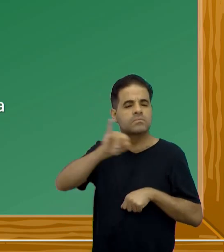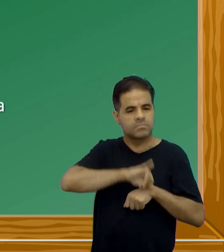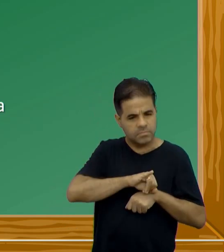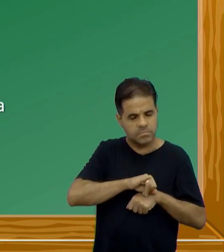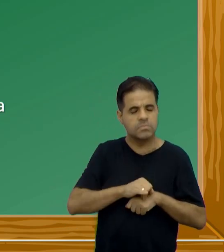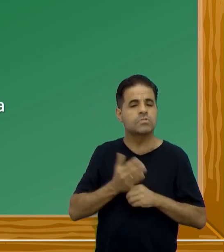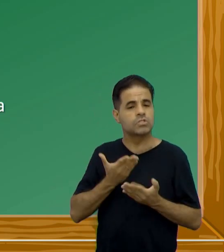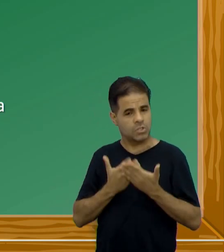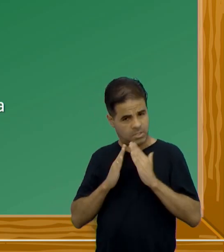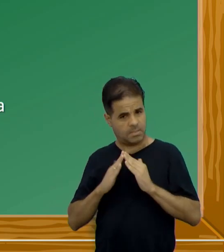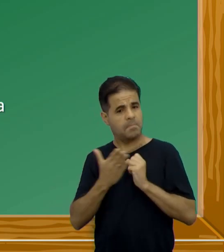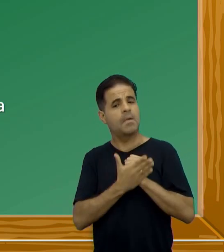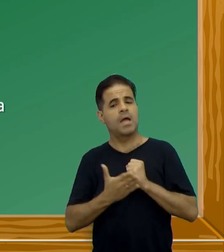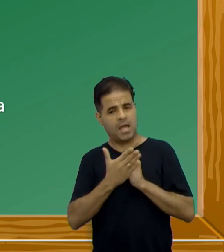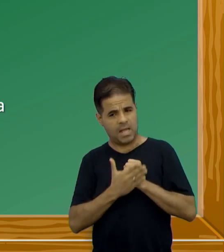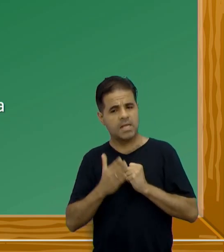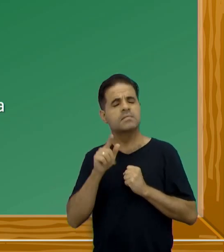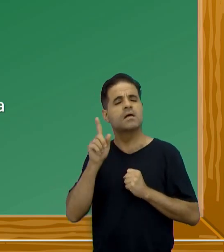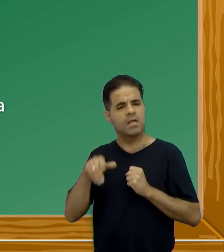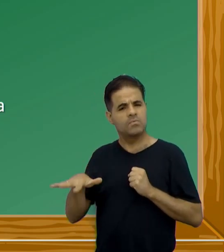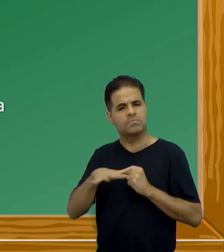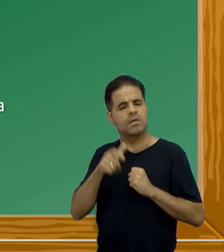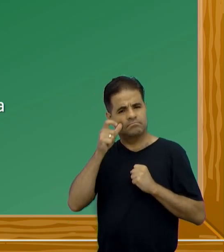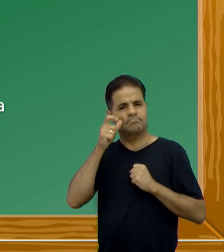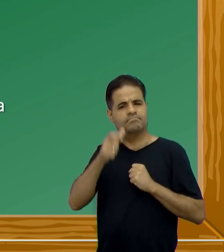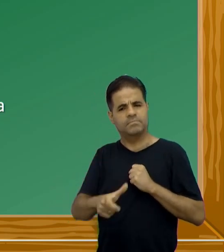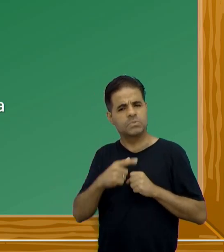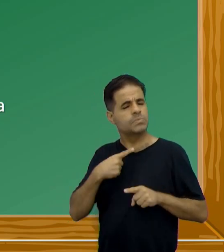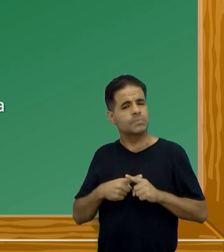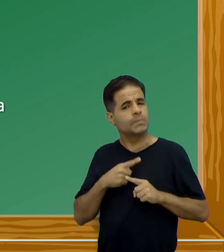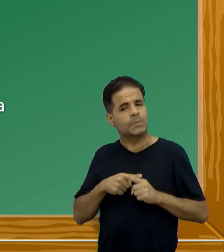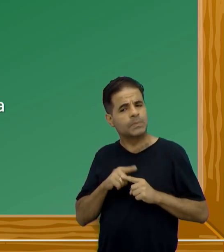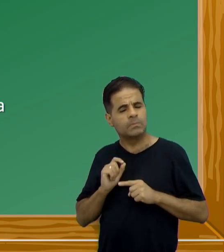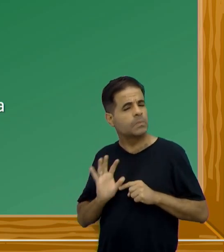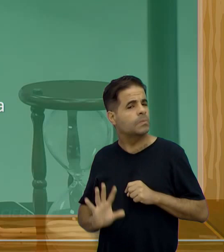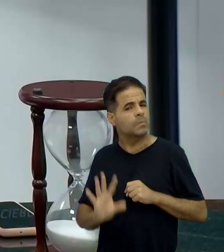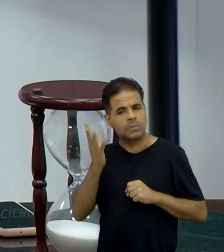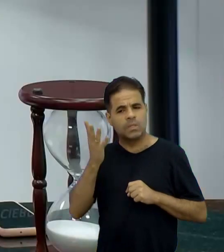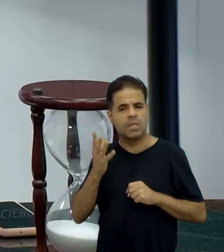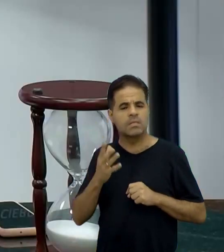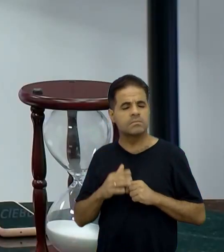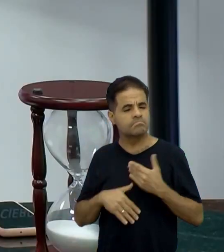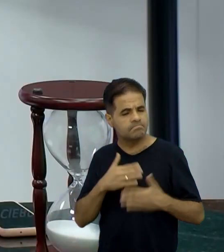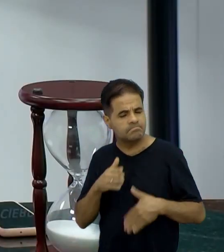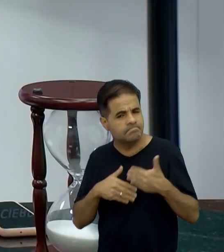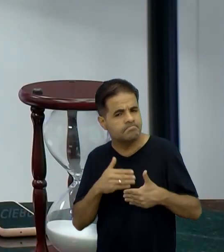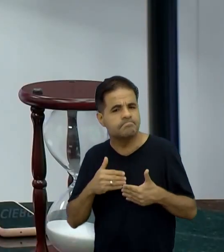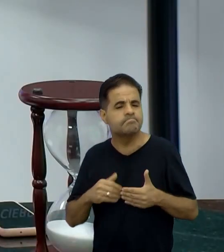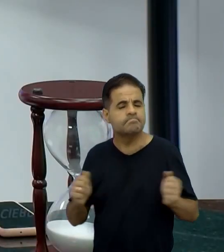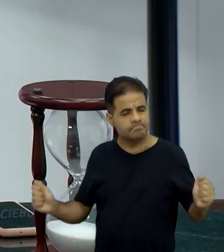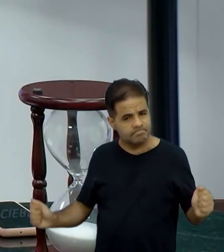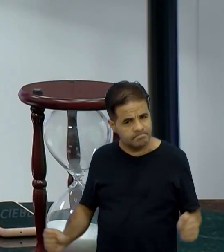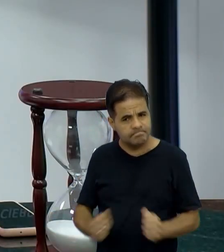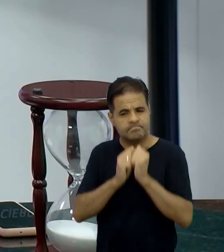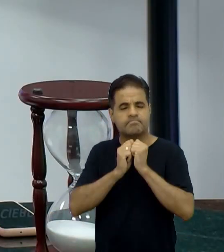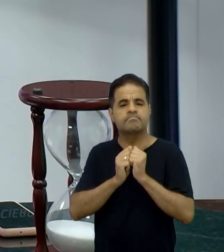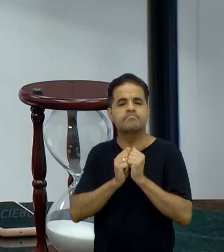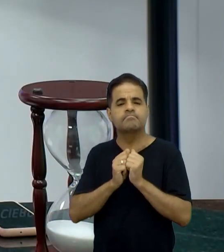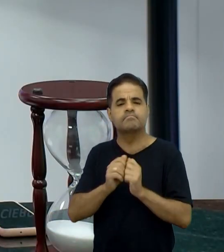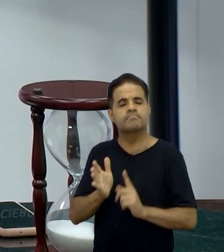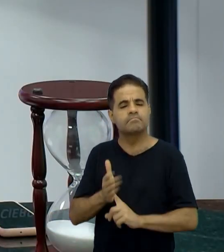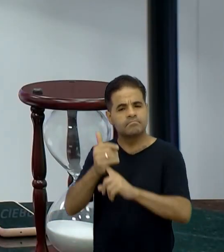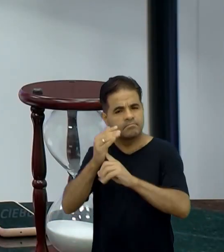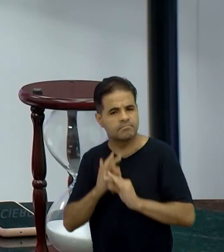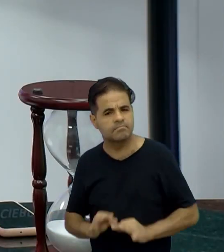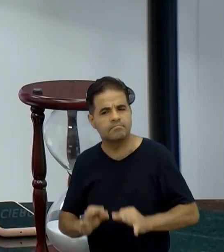Básica Paulista. É um espaço muito interessante porque lá de fato eles conseguem aí fazer a junção de